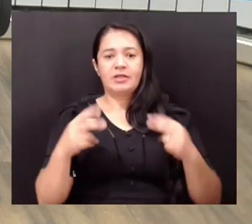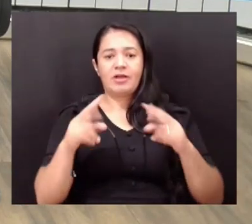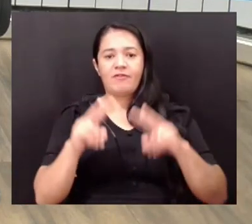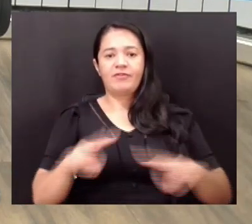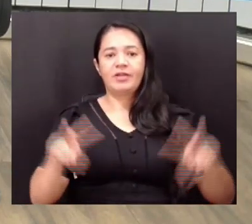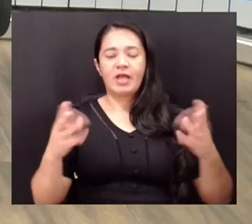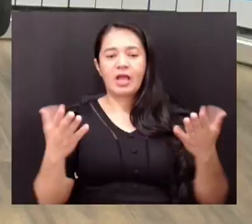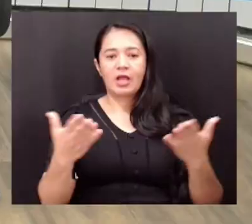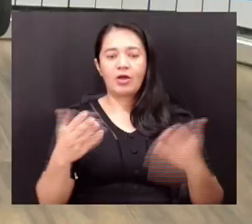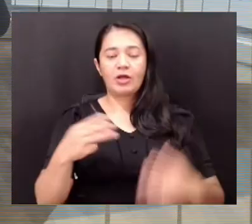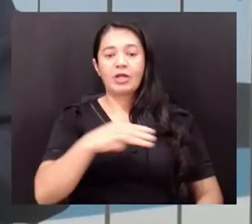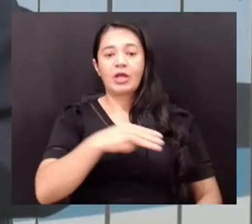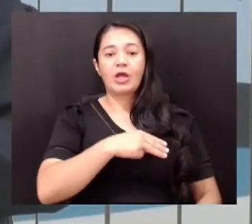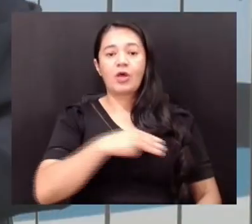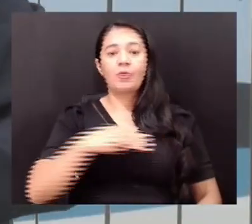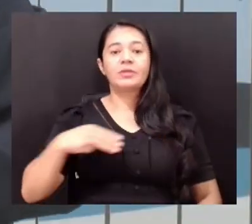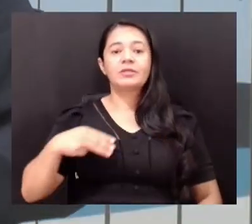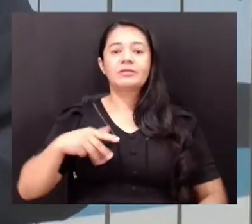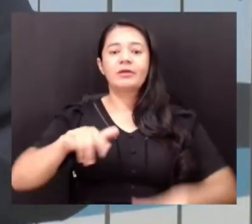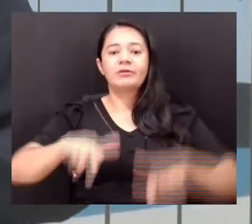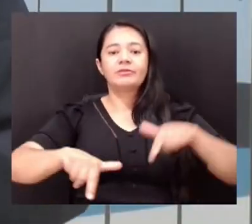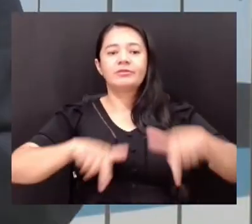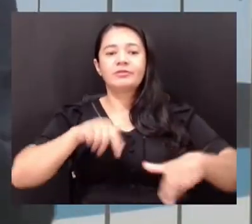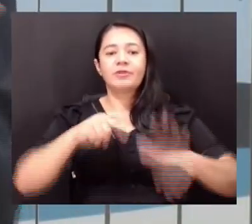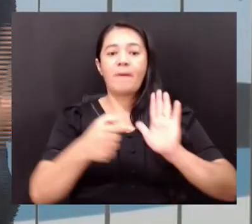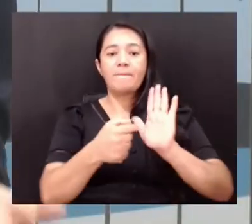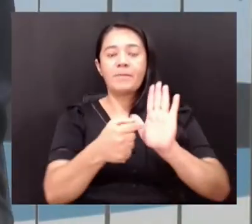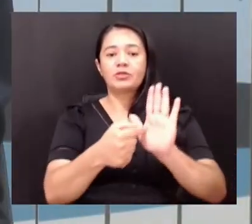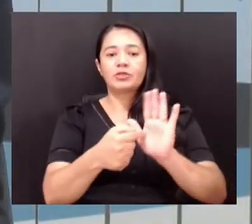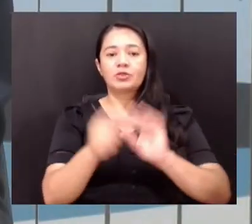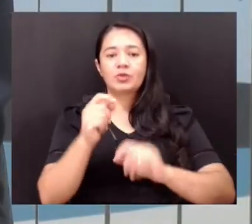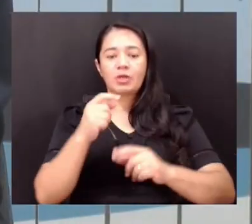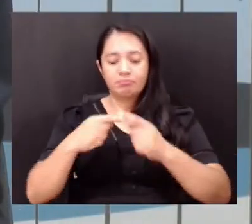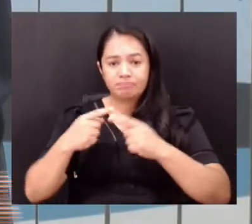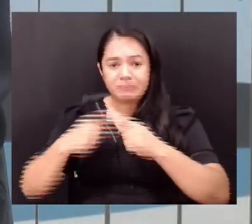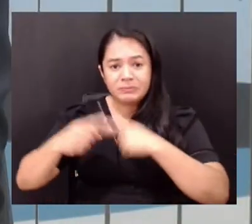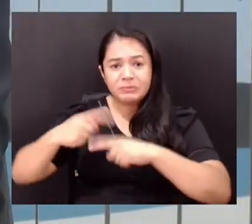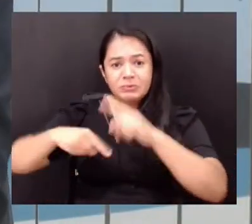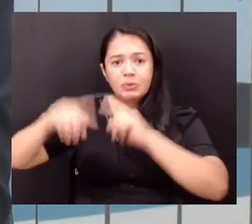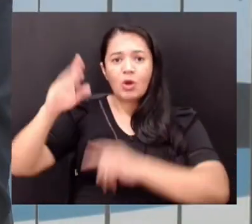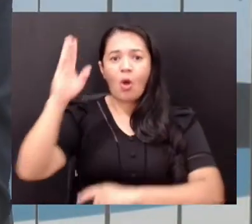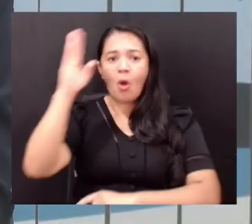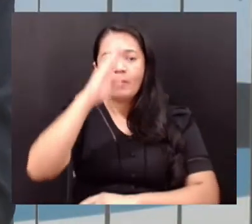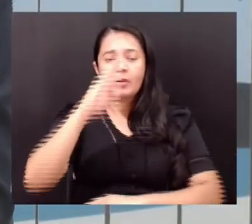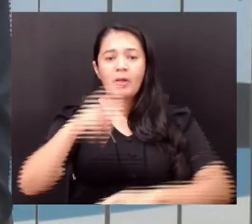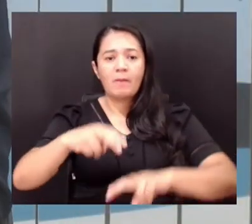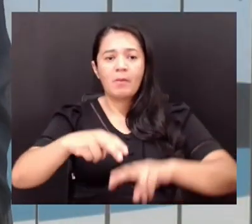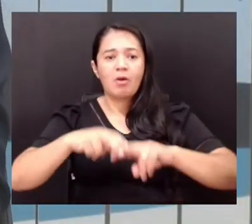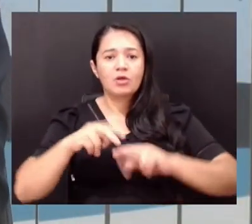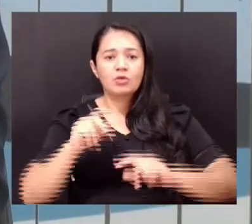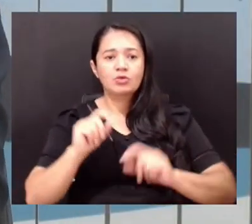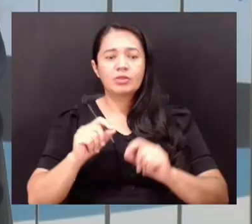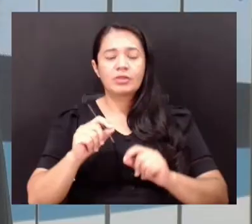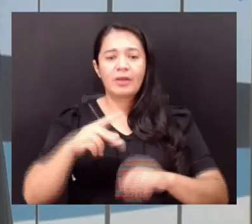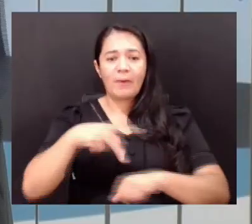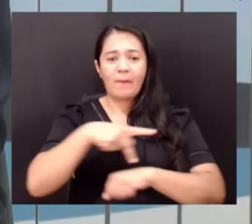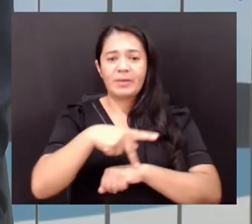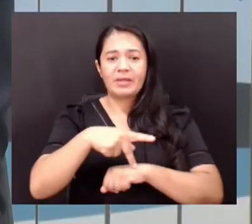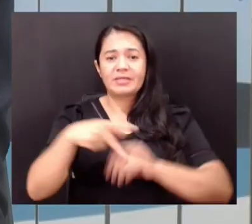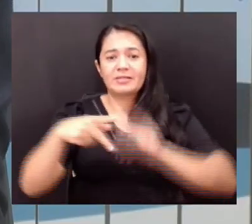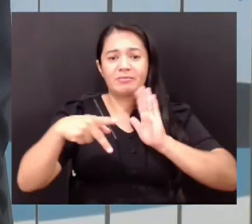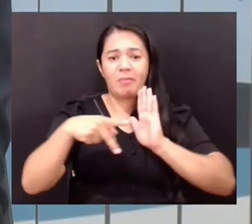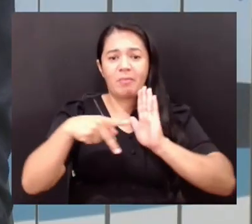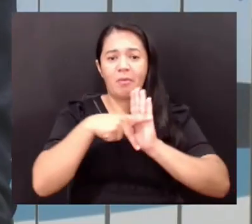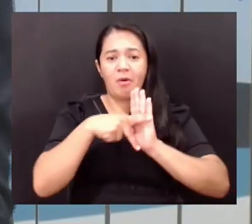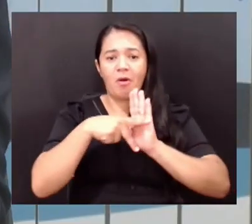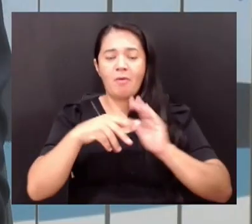Trabalho, mostrando o salto que o Brasil deu em relação a ser país da ansiedade. Sim. A gente já